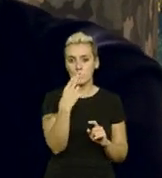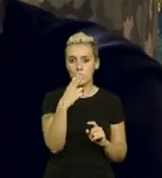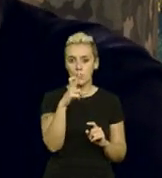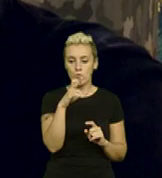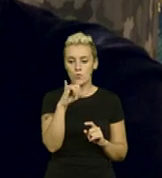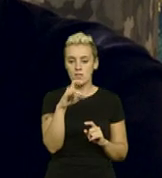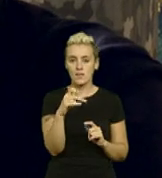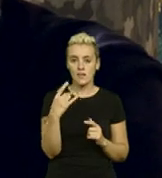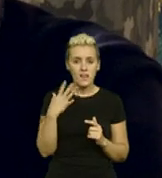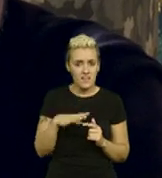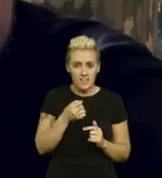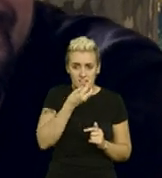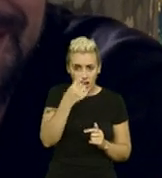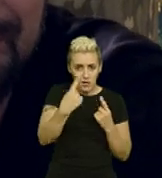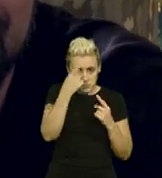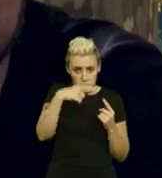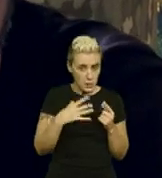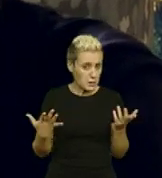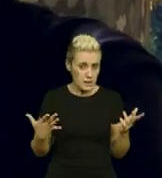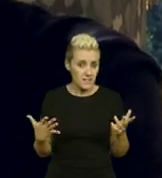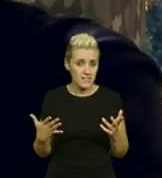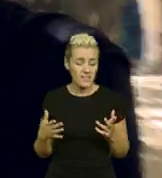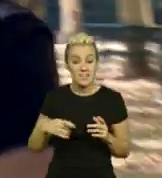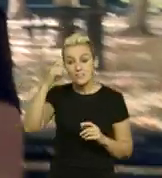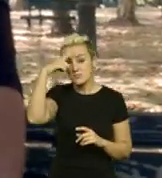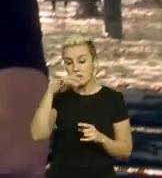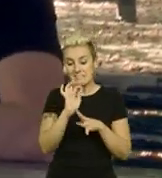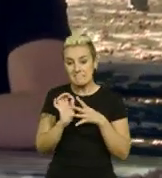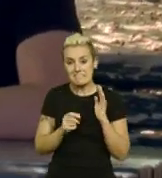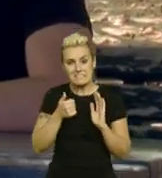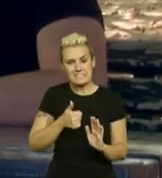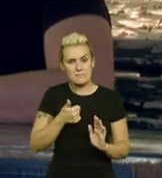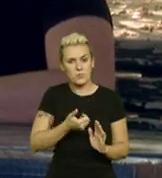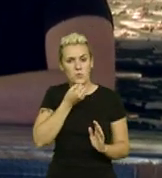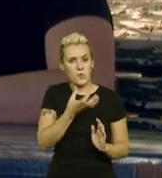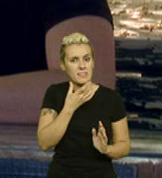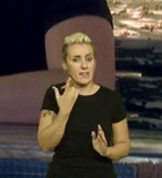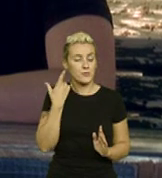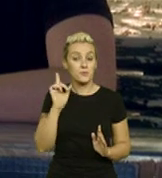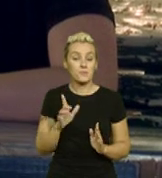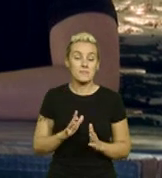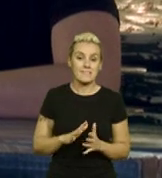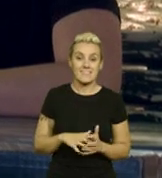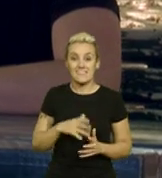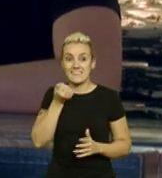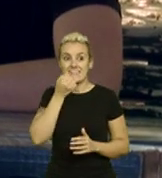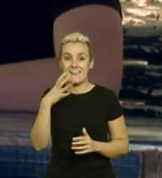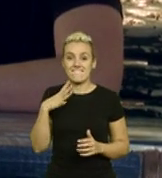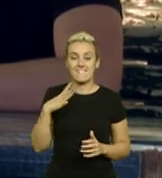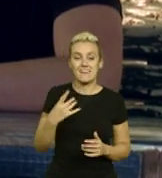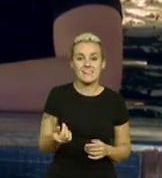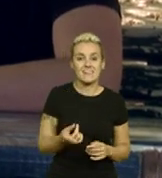500 é uma coisa muito específica é isso que não são boas contada por nossa